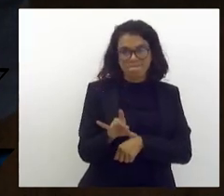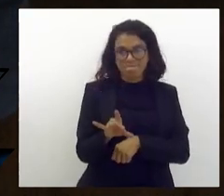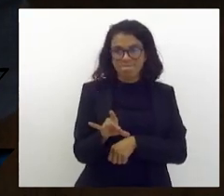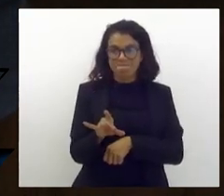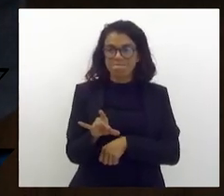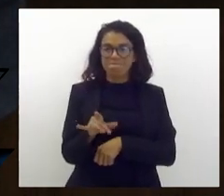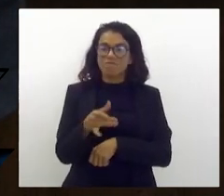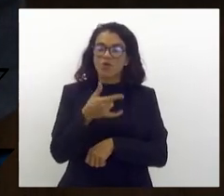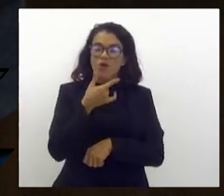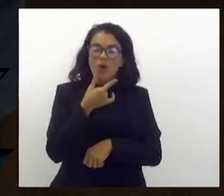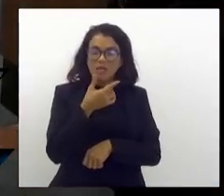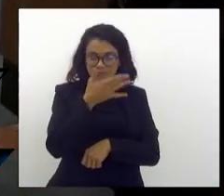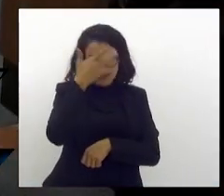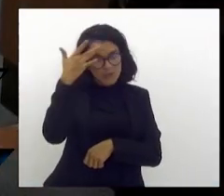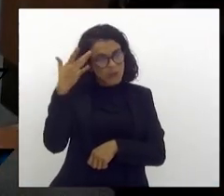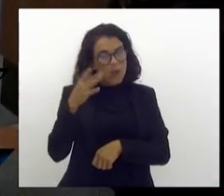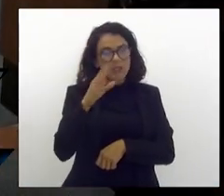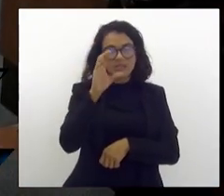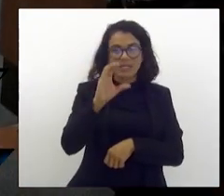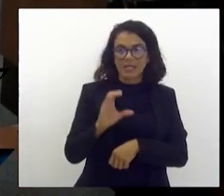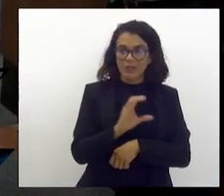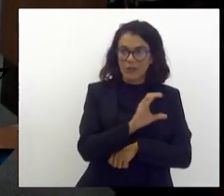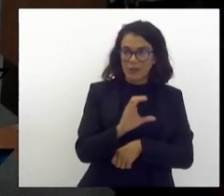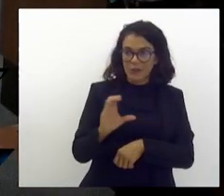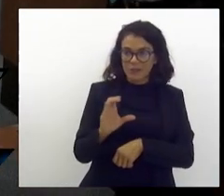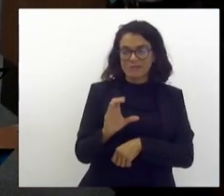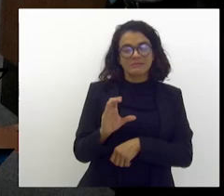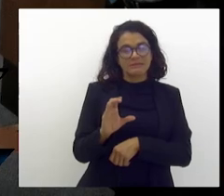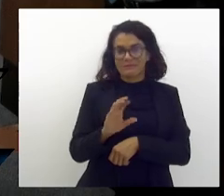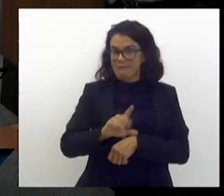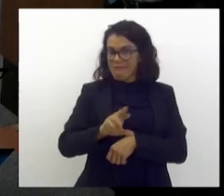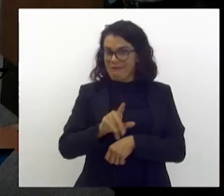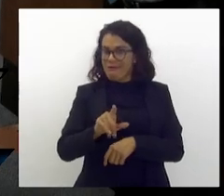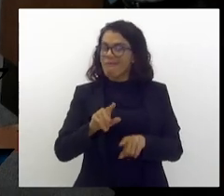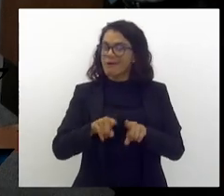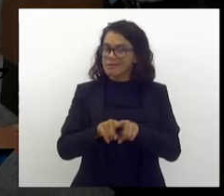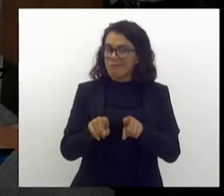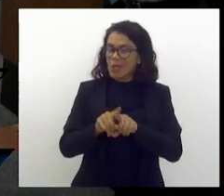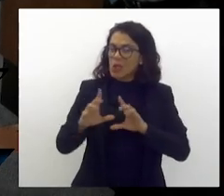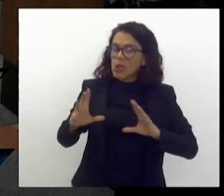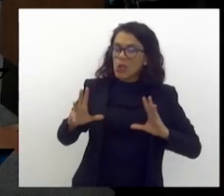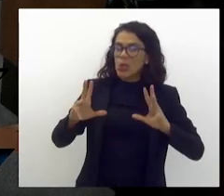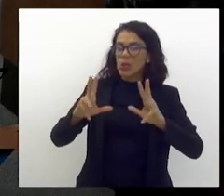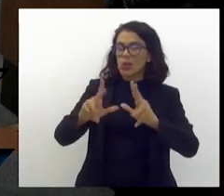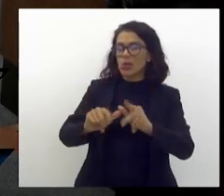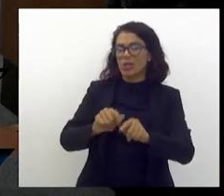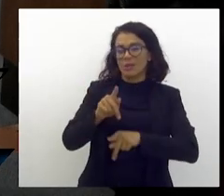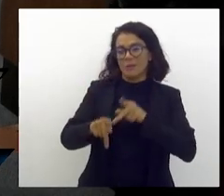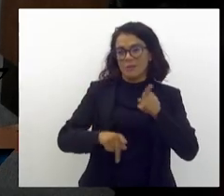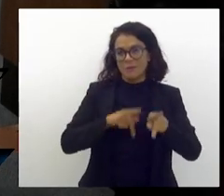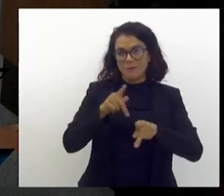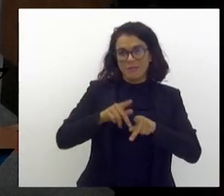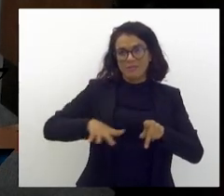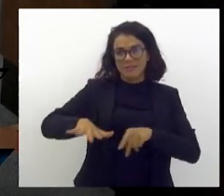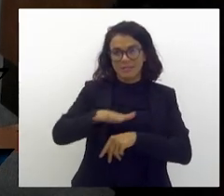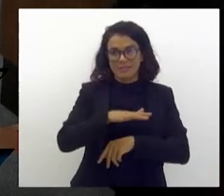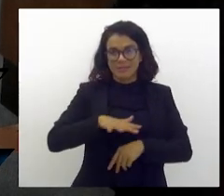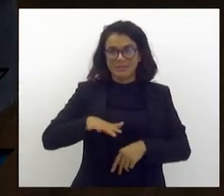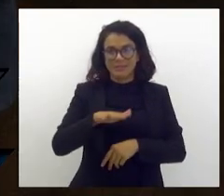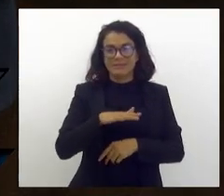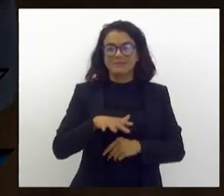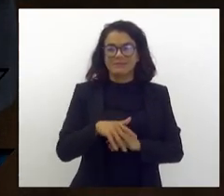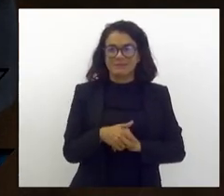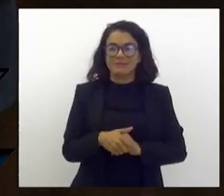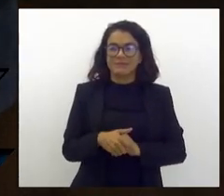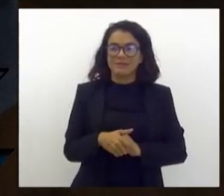os católicos, aqueles que frequentavam a sua igreja, mas todos os lutadores ali da da região, né? Todos